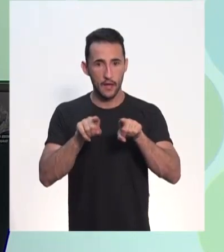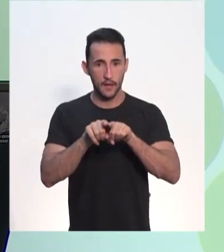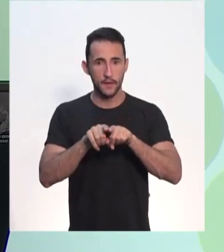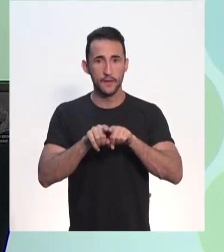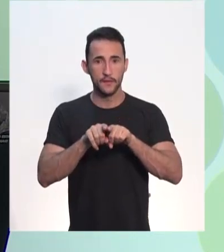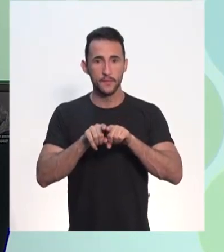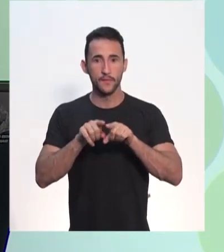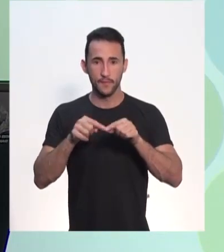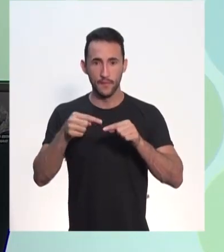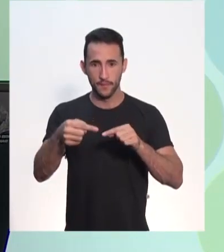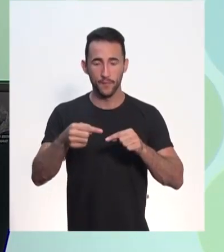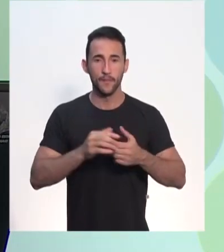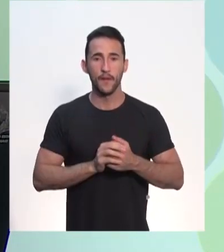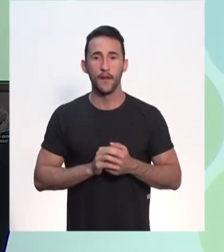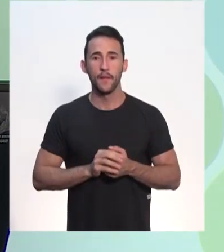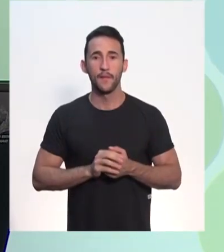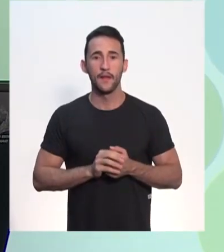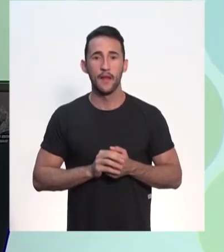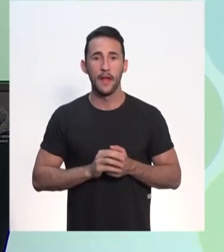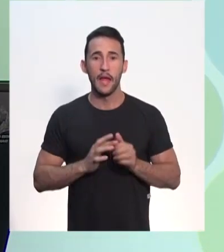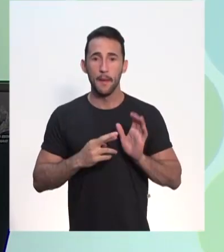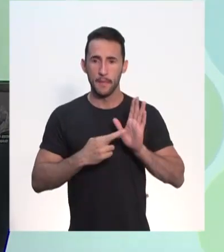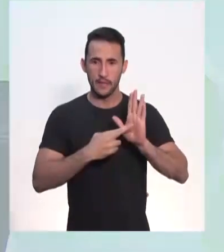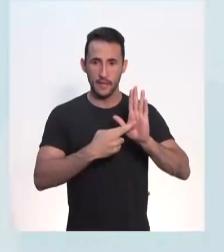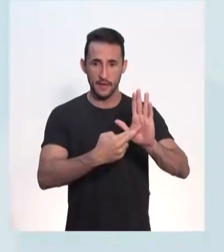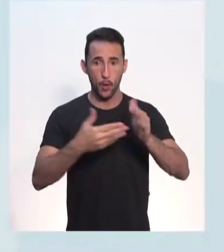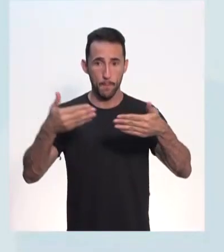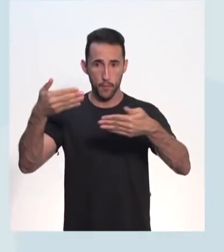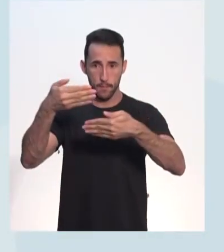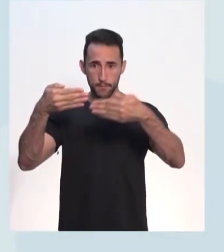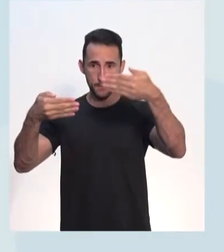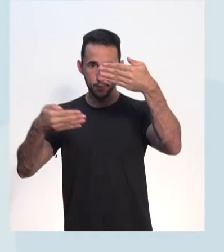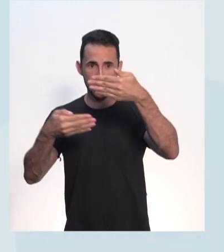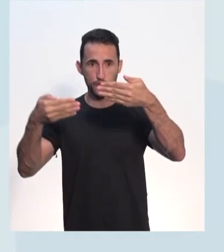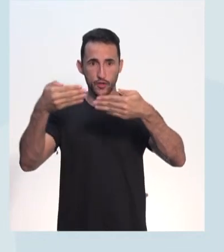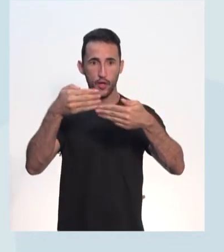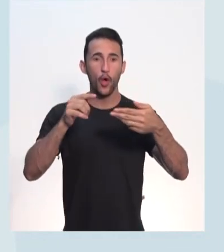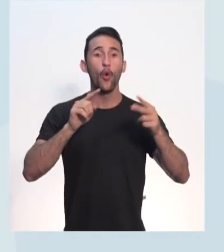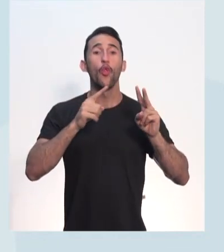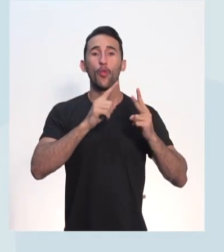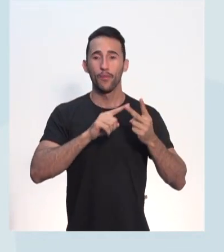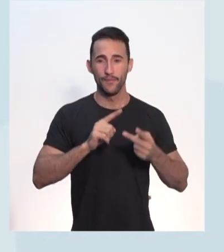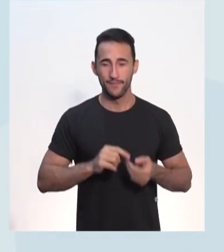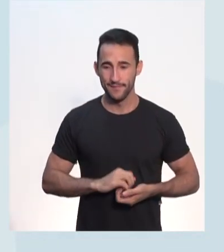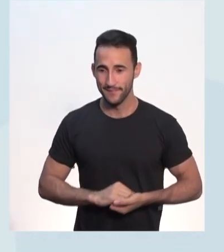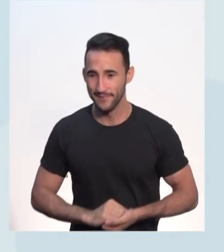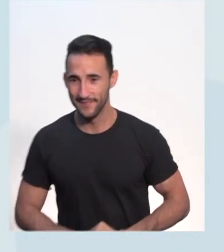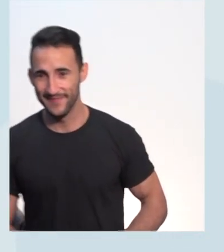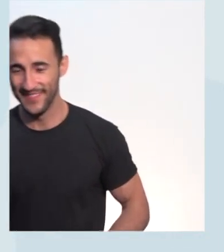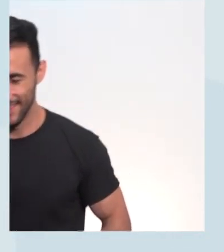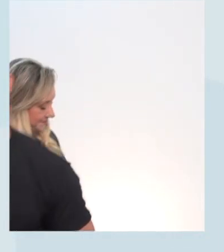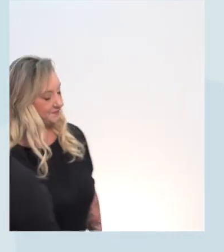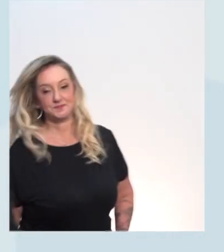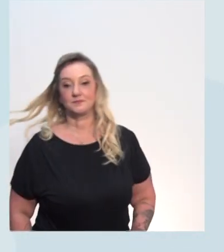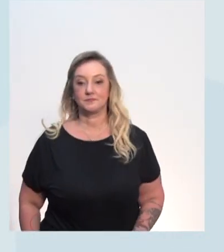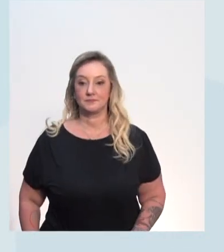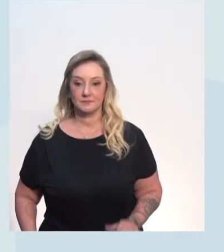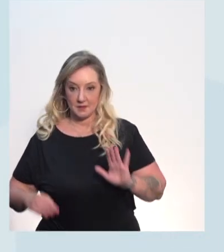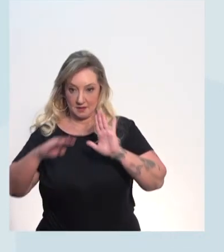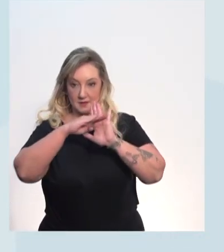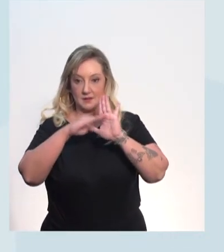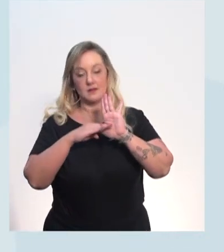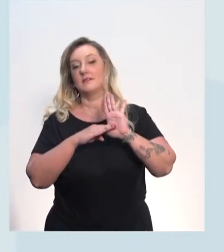trabalho com as ATPCs? Né? Nós estamos basicamente indicando e sugerindo duas referências para